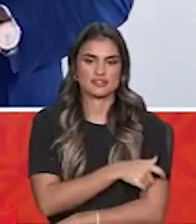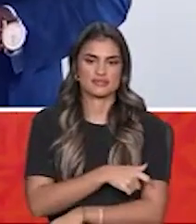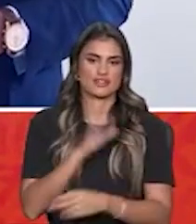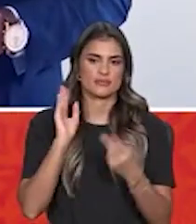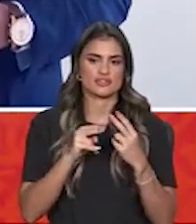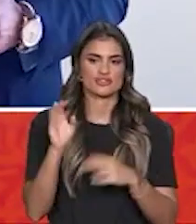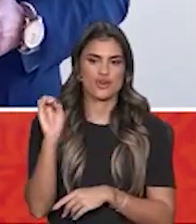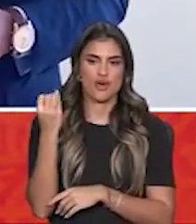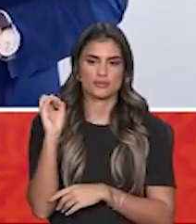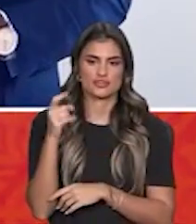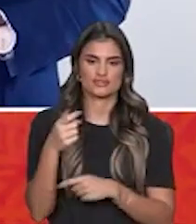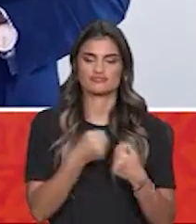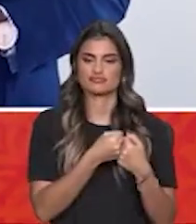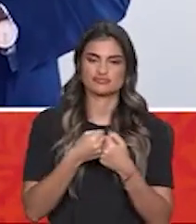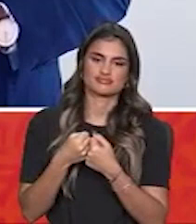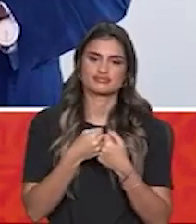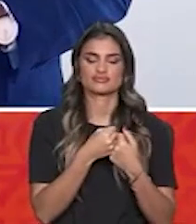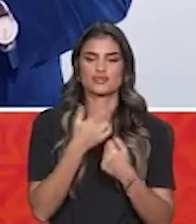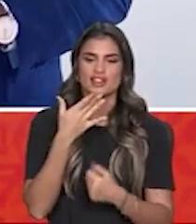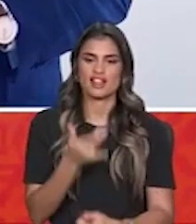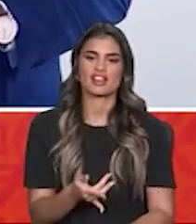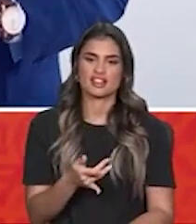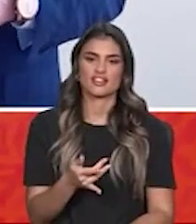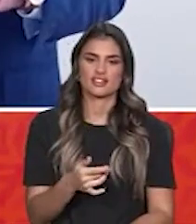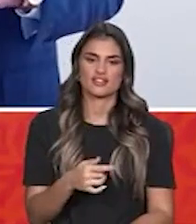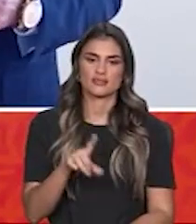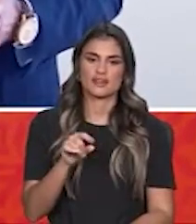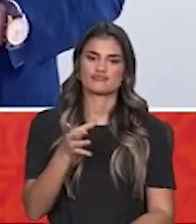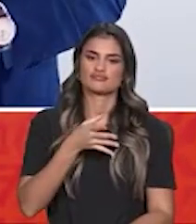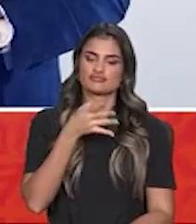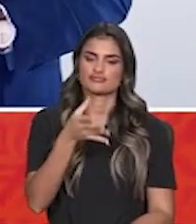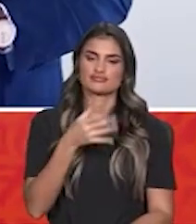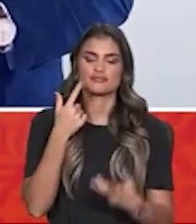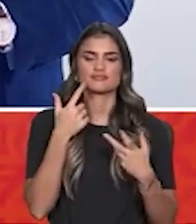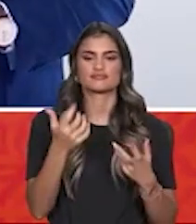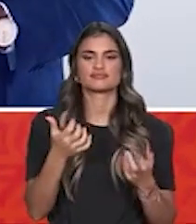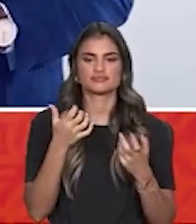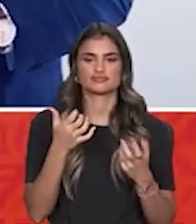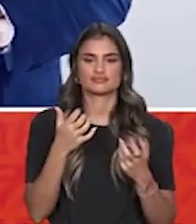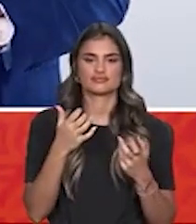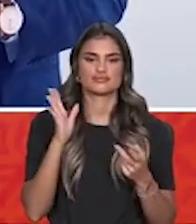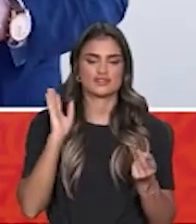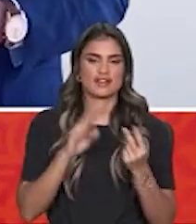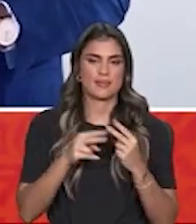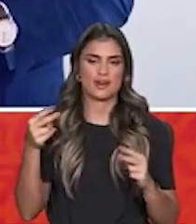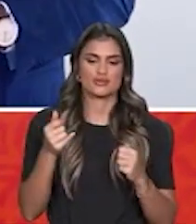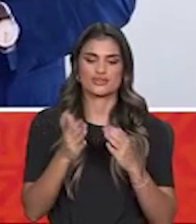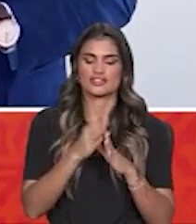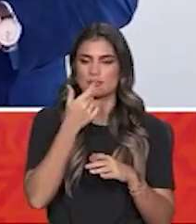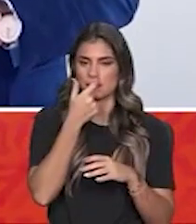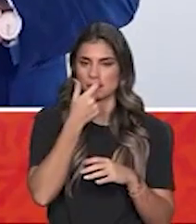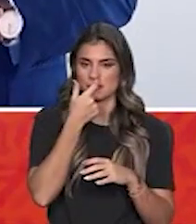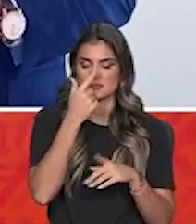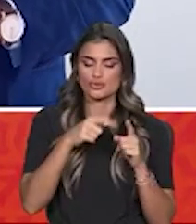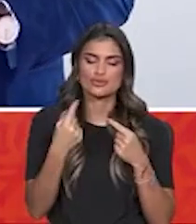Óbidos nestes grandes duelos de Natal. Deixo também uma mensagem de reconhecimento do do Executivo Municipal a todos aqueles que